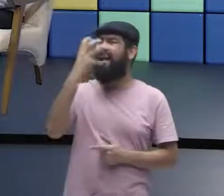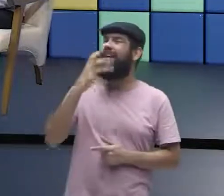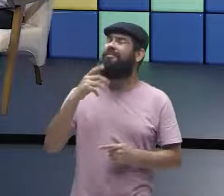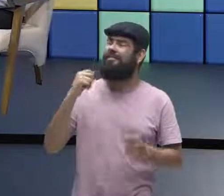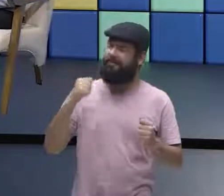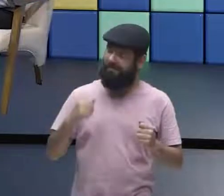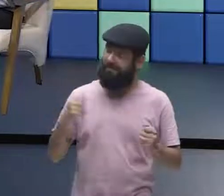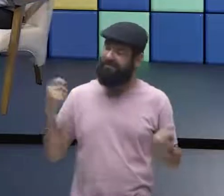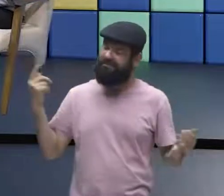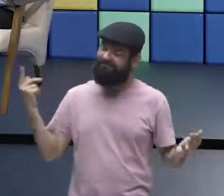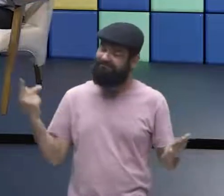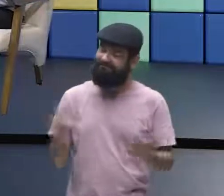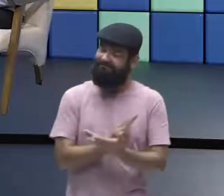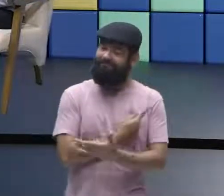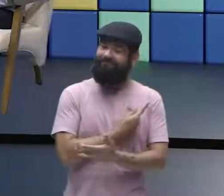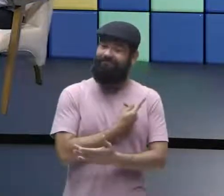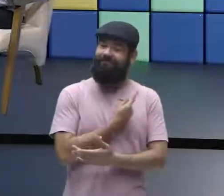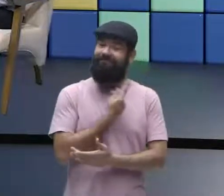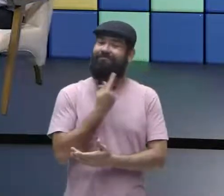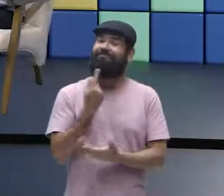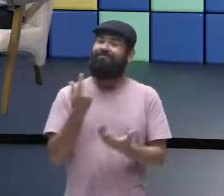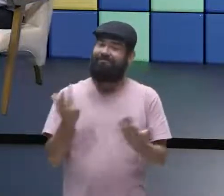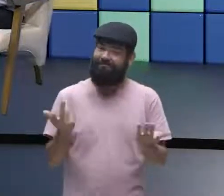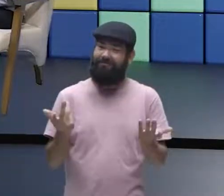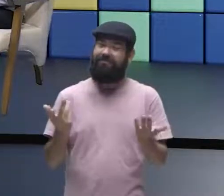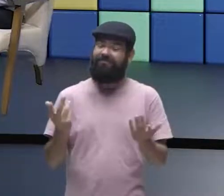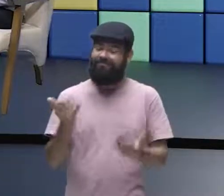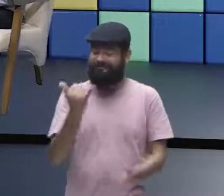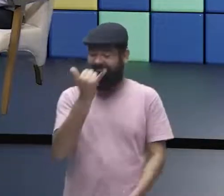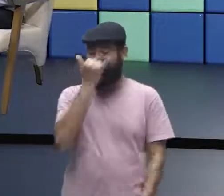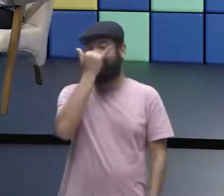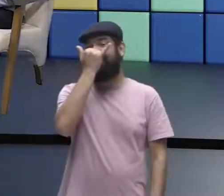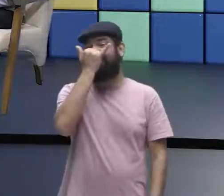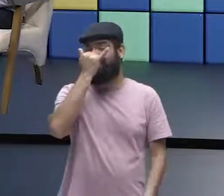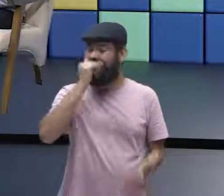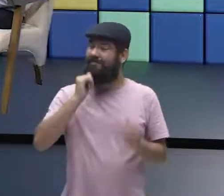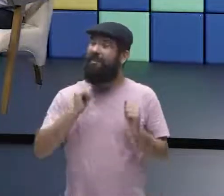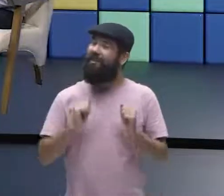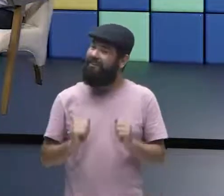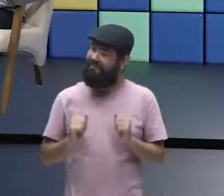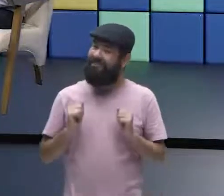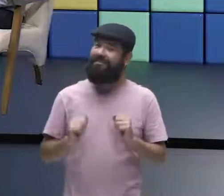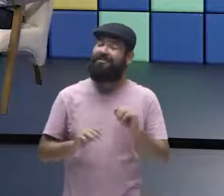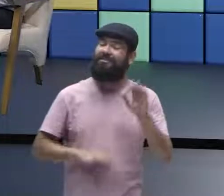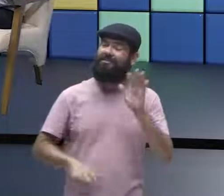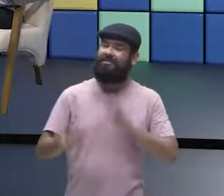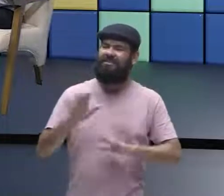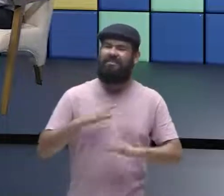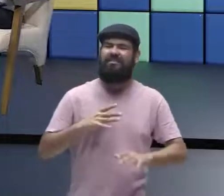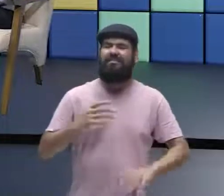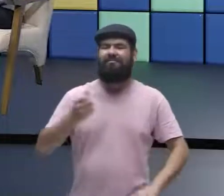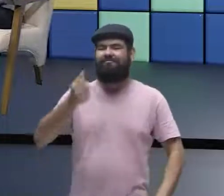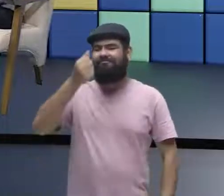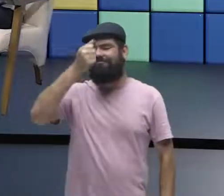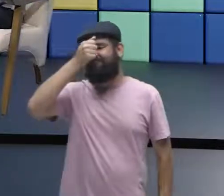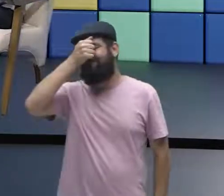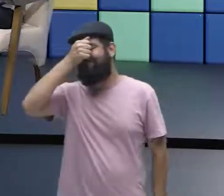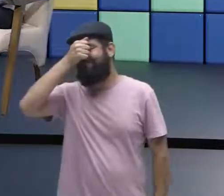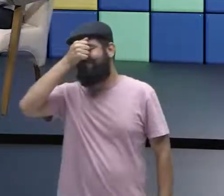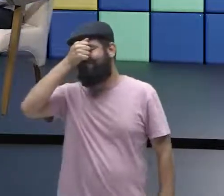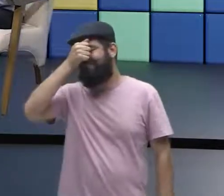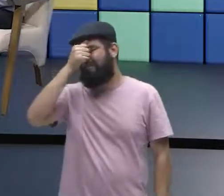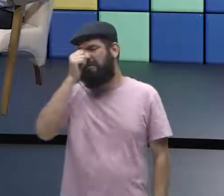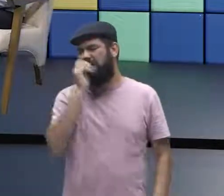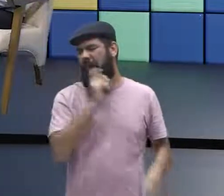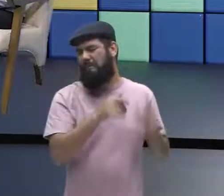algumas atitudes muito impulsivas, né? Que a gente venha se arrepender quase que daqui a meia hora depois você se arrepende de ter falado algumas